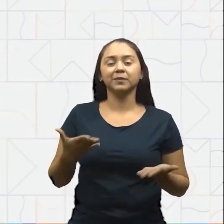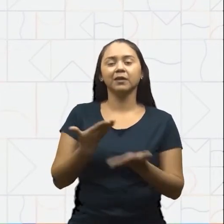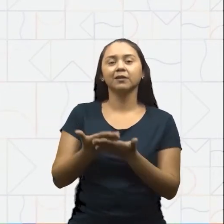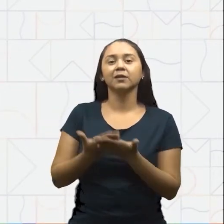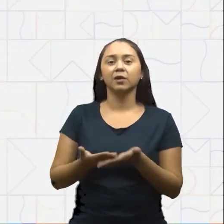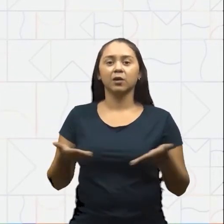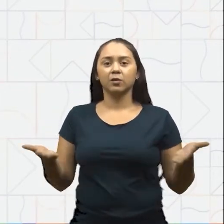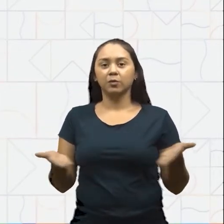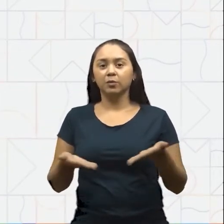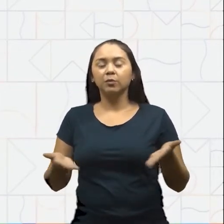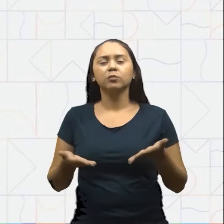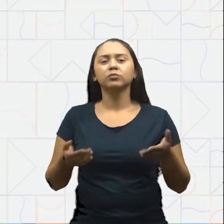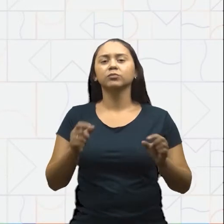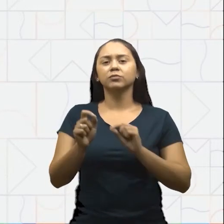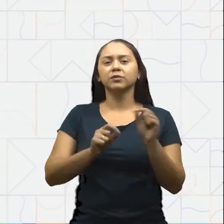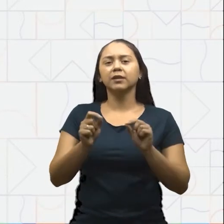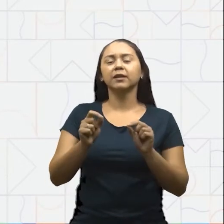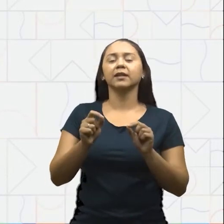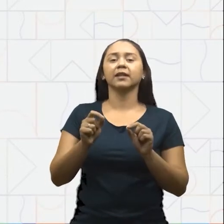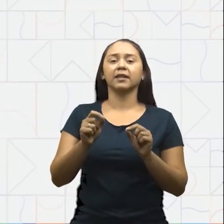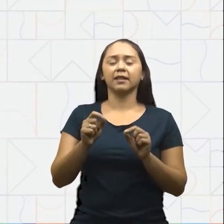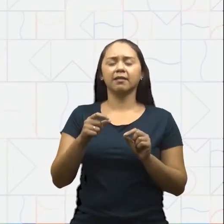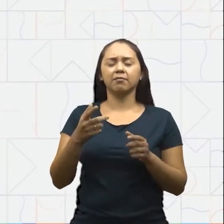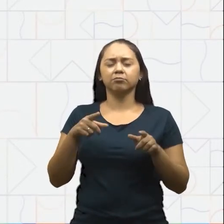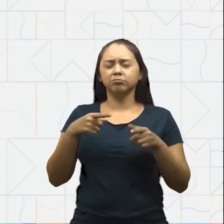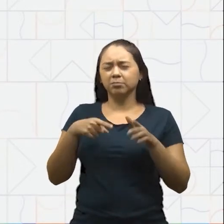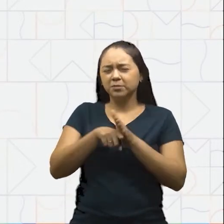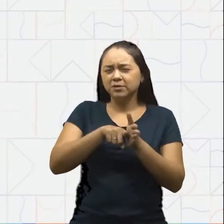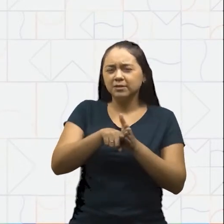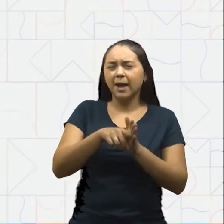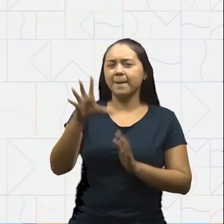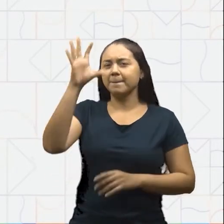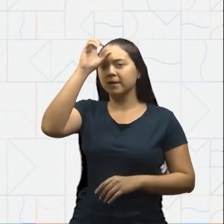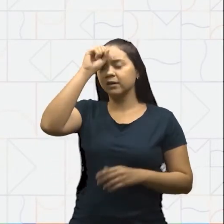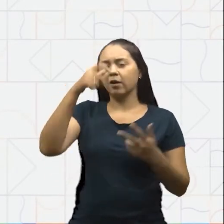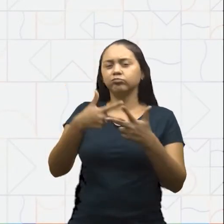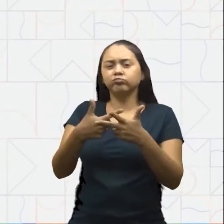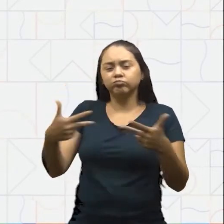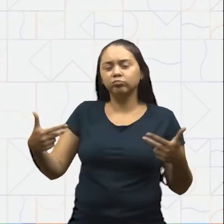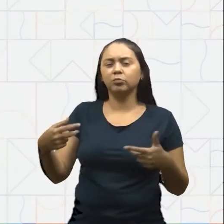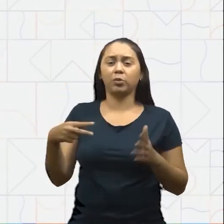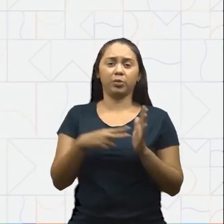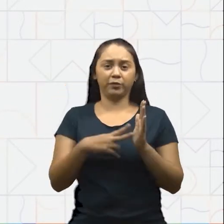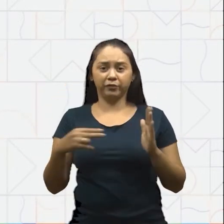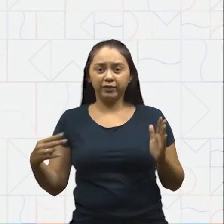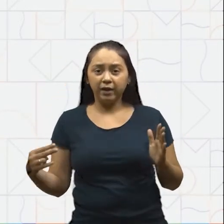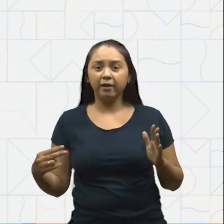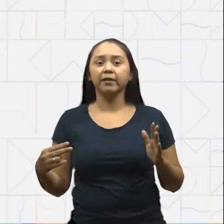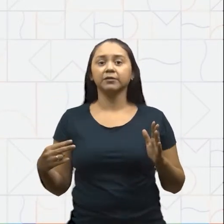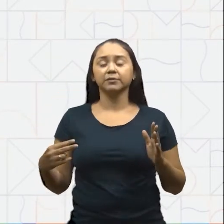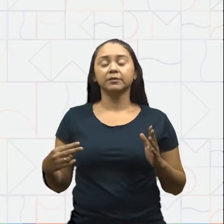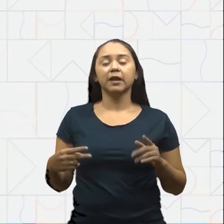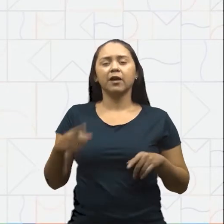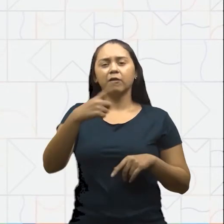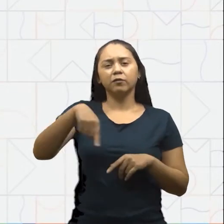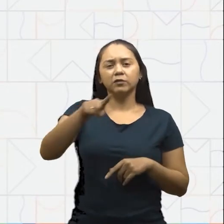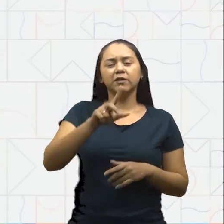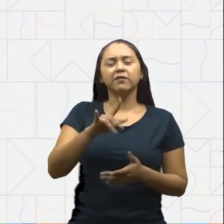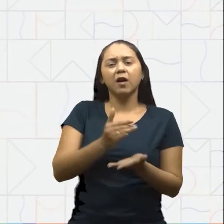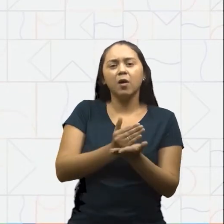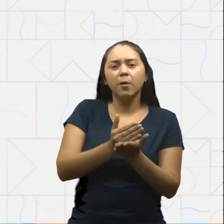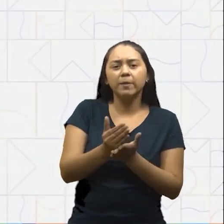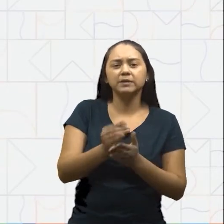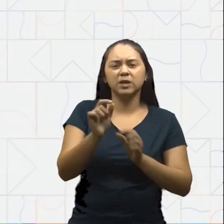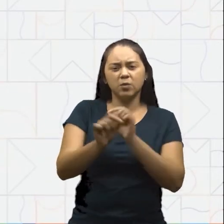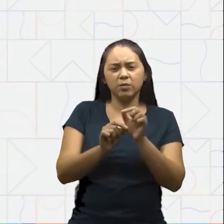Na aula de hoje, nós iremos explorar e aprender uma infinidade de coisas novas. E você vai começar